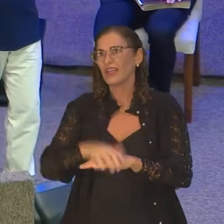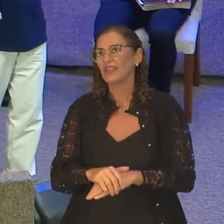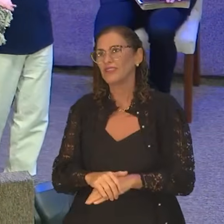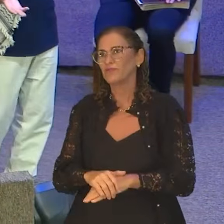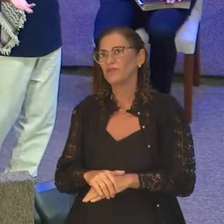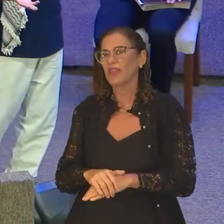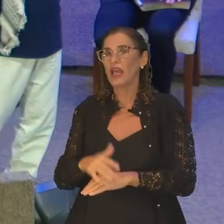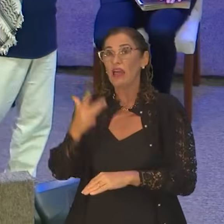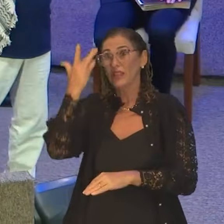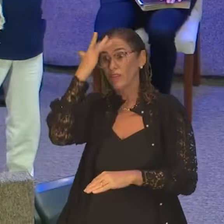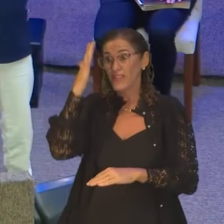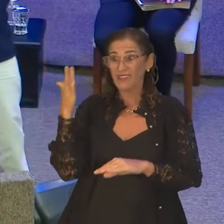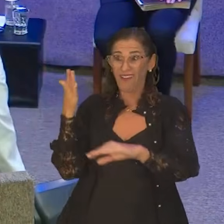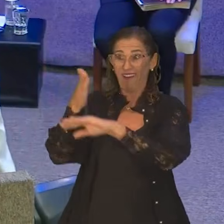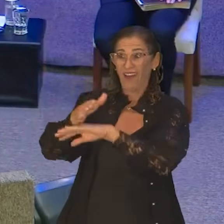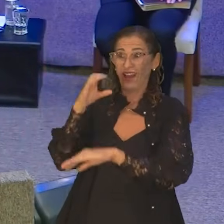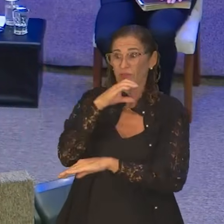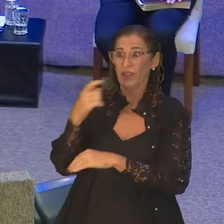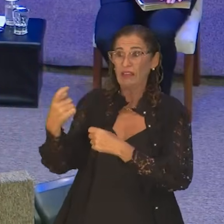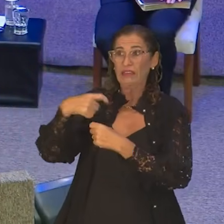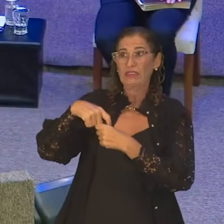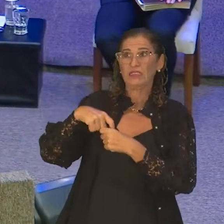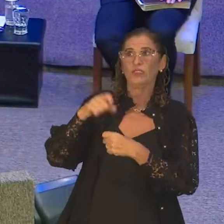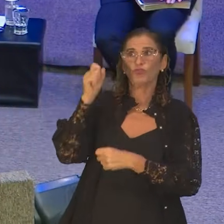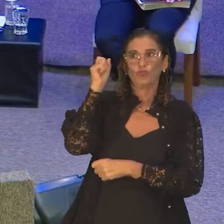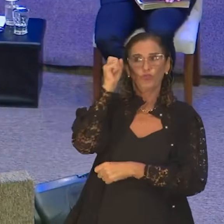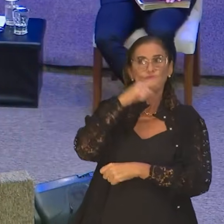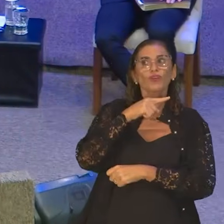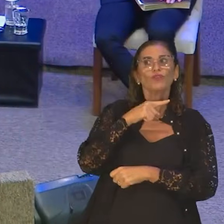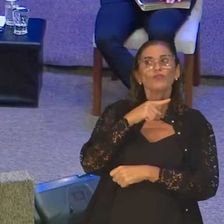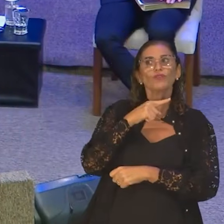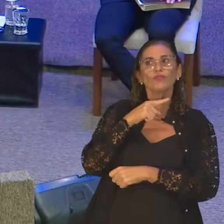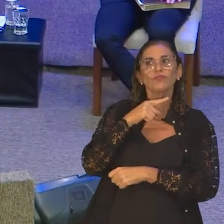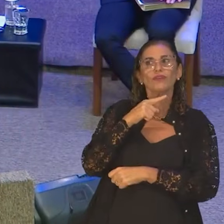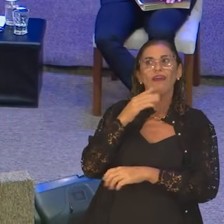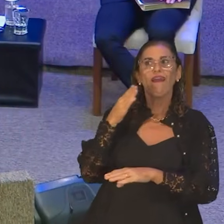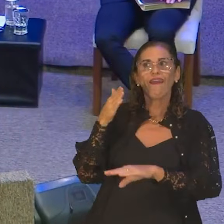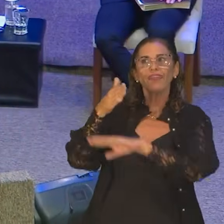Talvez você entre rápido, mas saída é um pouco difícil.